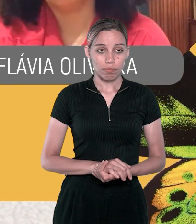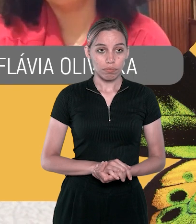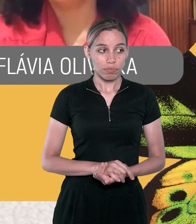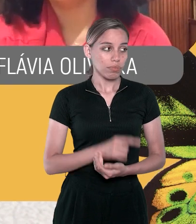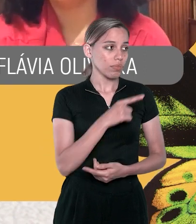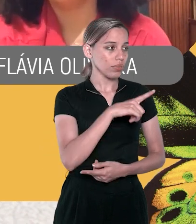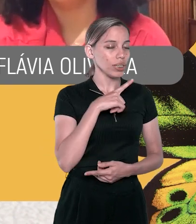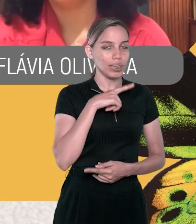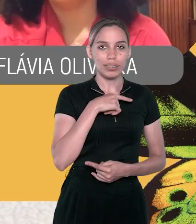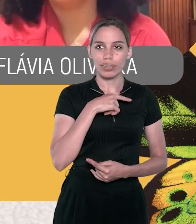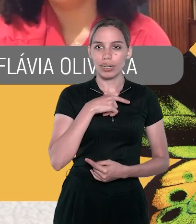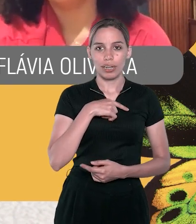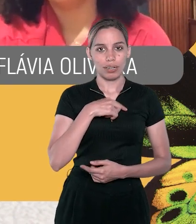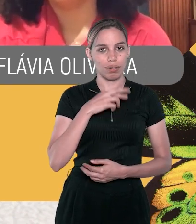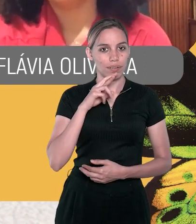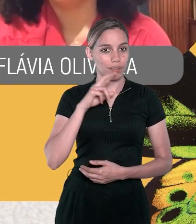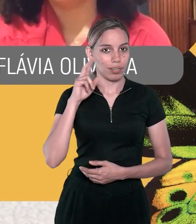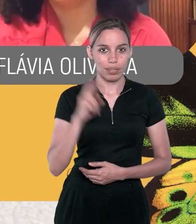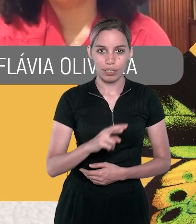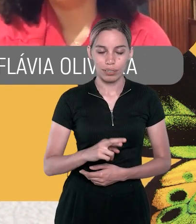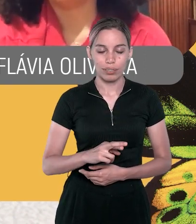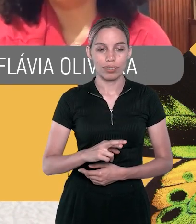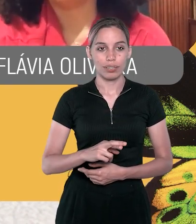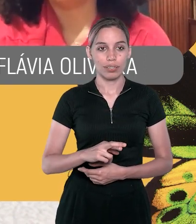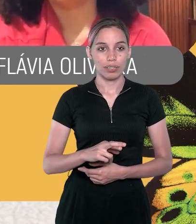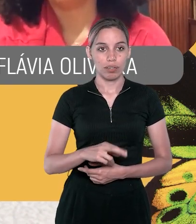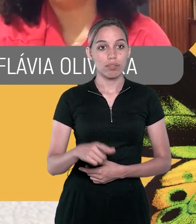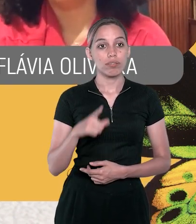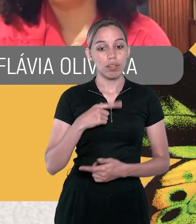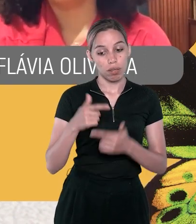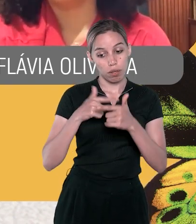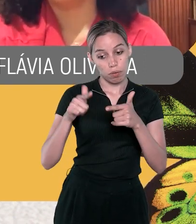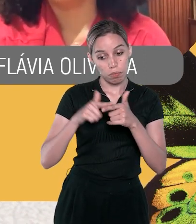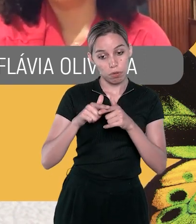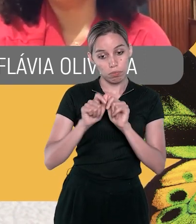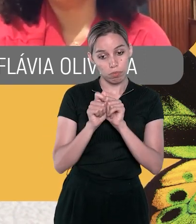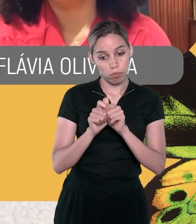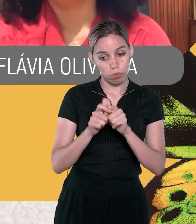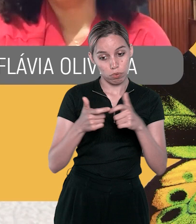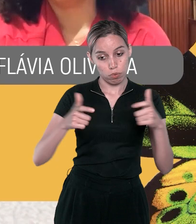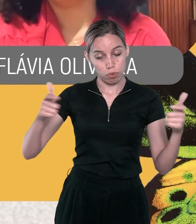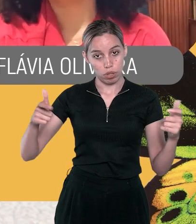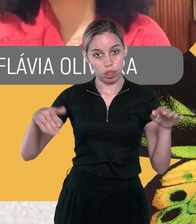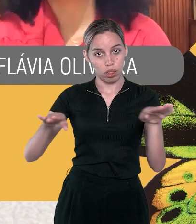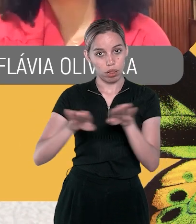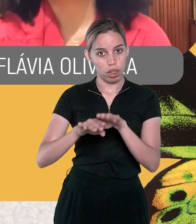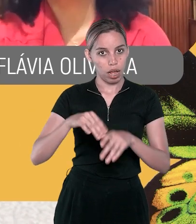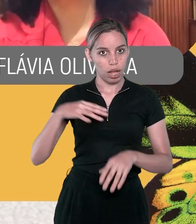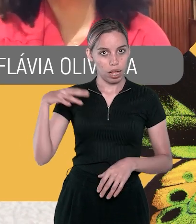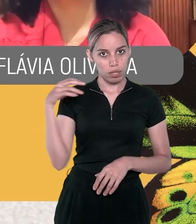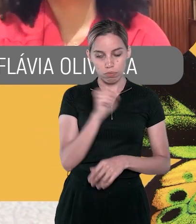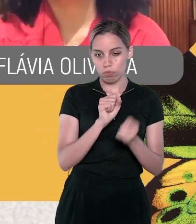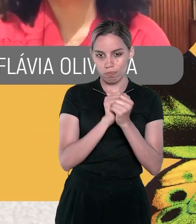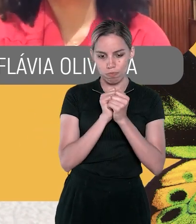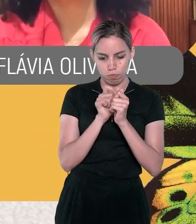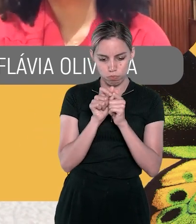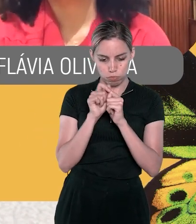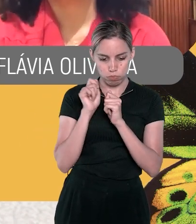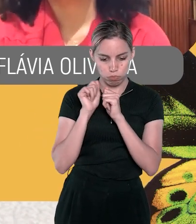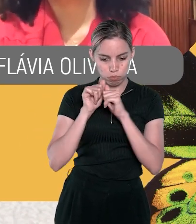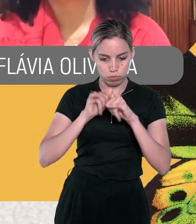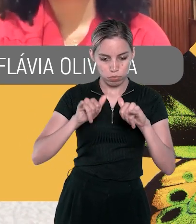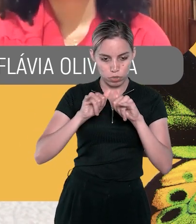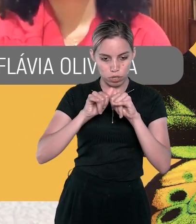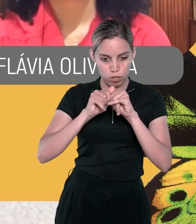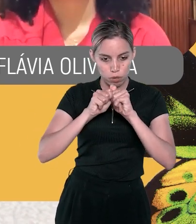a razão, quer dizer, foi uma questão de escala e de velocidade, né? Quer dizer, uma coisa que você precisava.